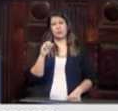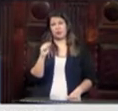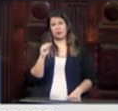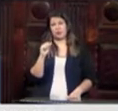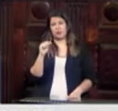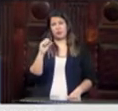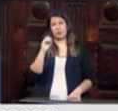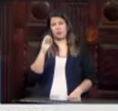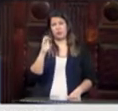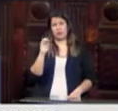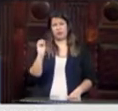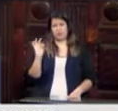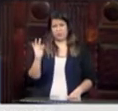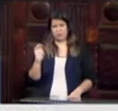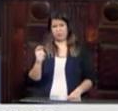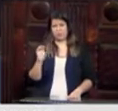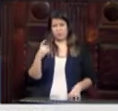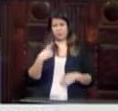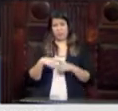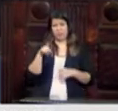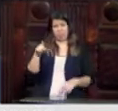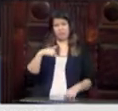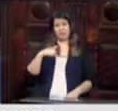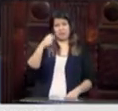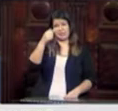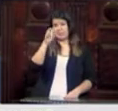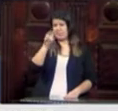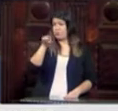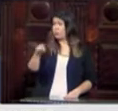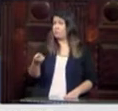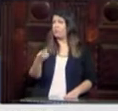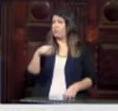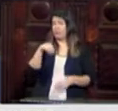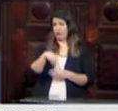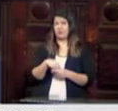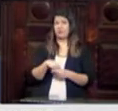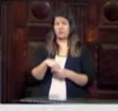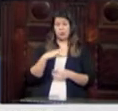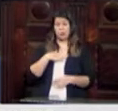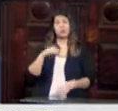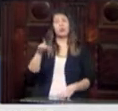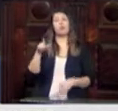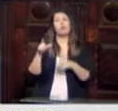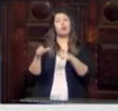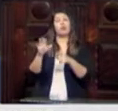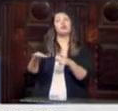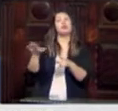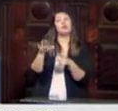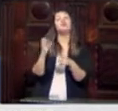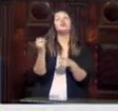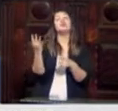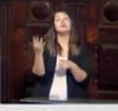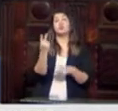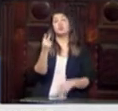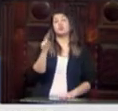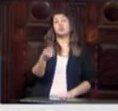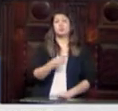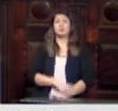2 mil. Olha que eu tenho um trabalho imenso lá. Já tive, né? Mas